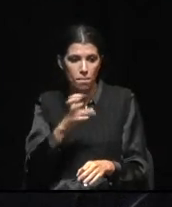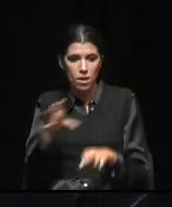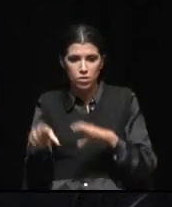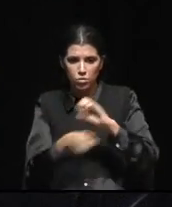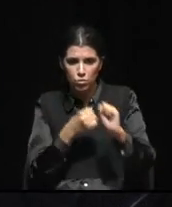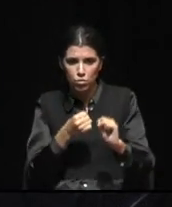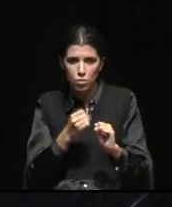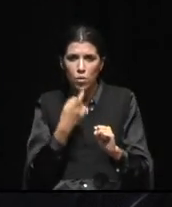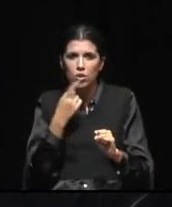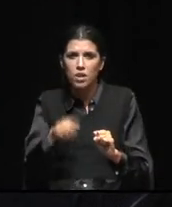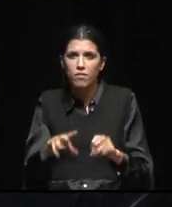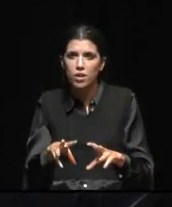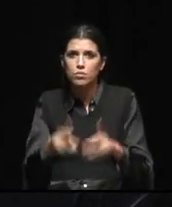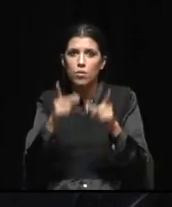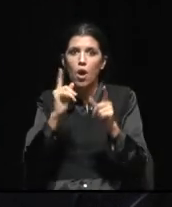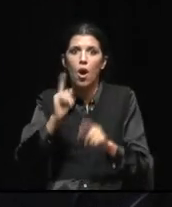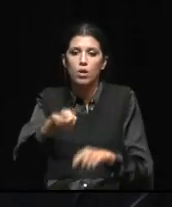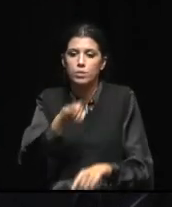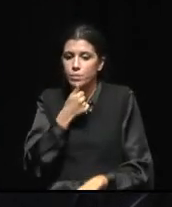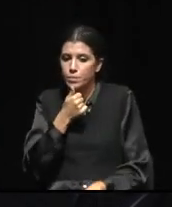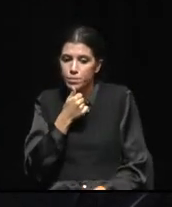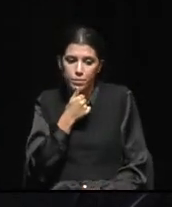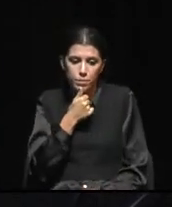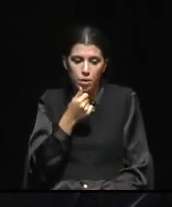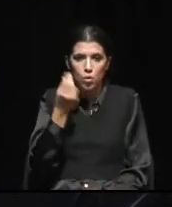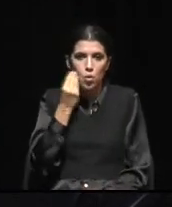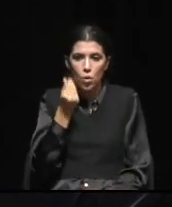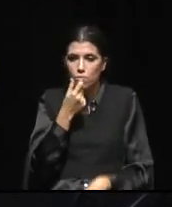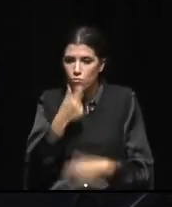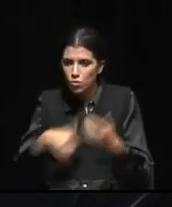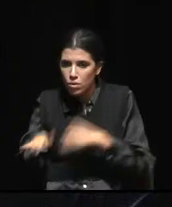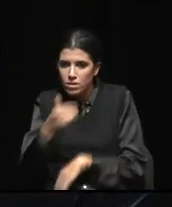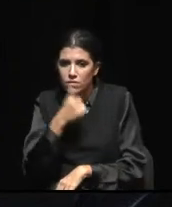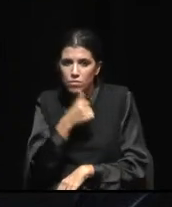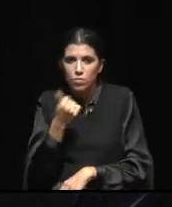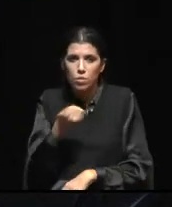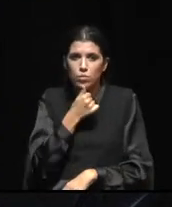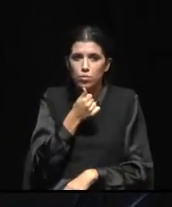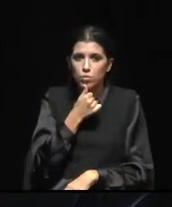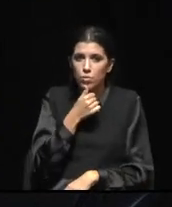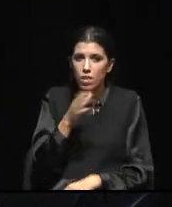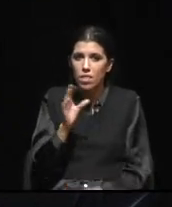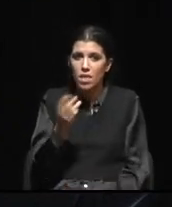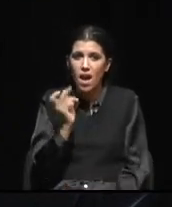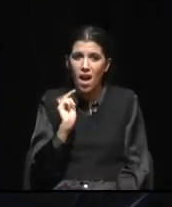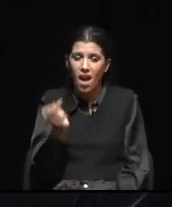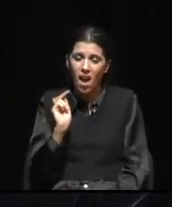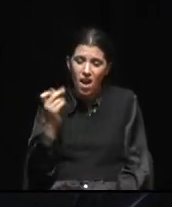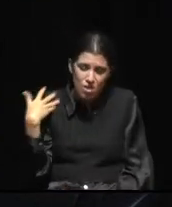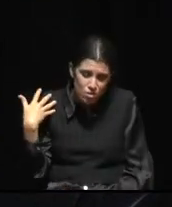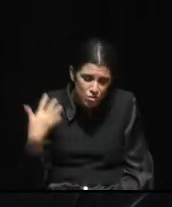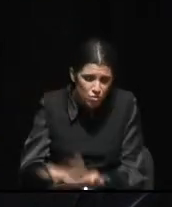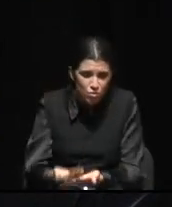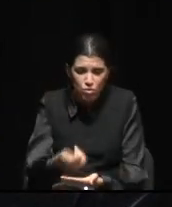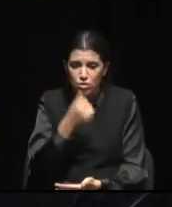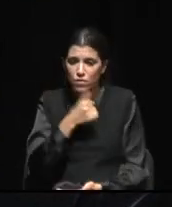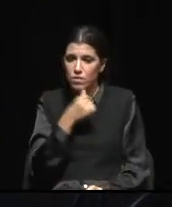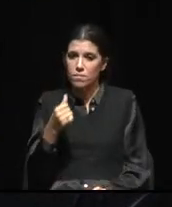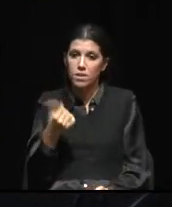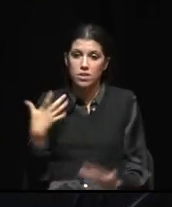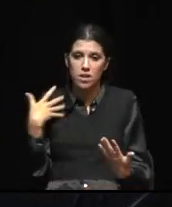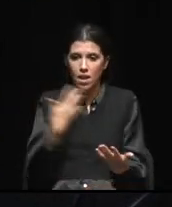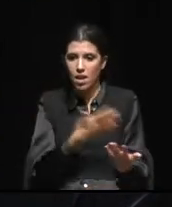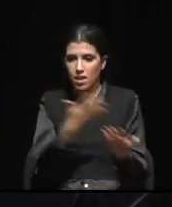desta dizimação como é que se sobrevive este sofrimento coletivo que na verdade é um sofrimento de décadas e também aqui será um